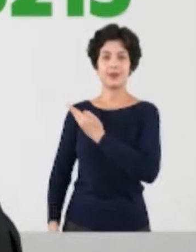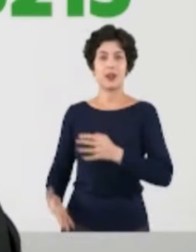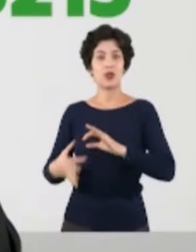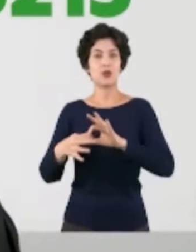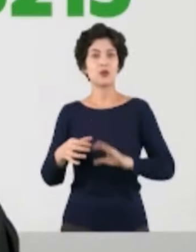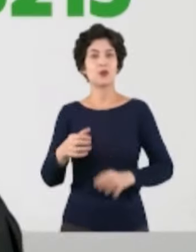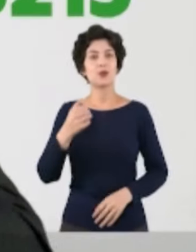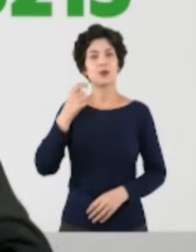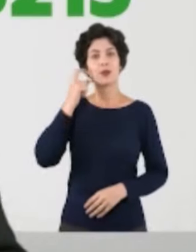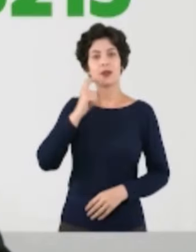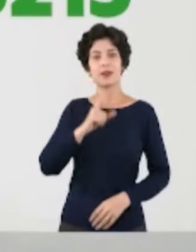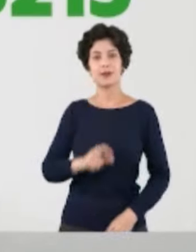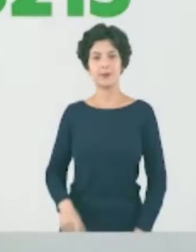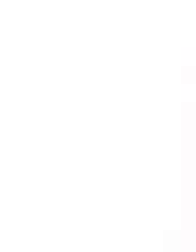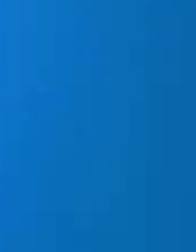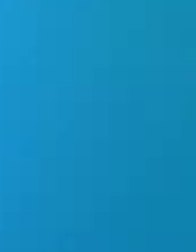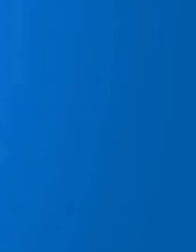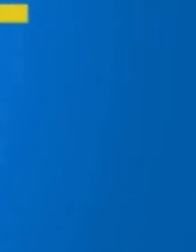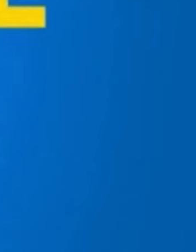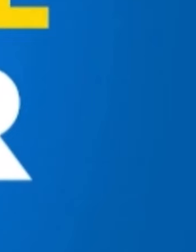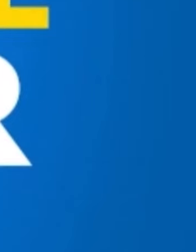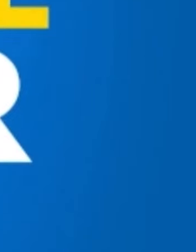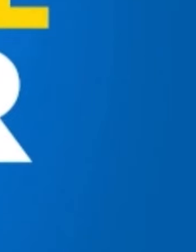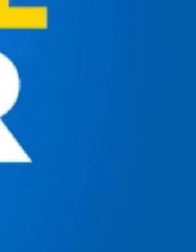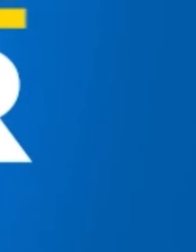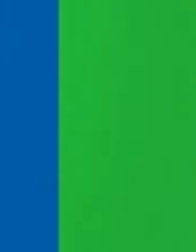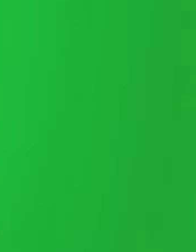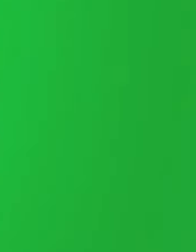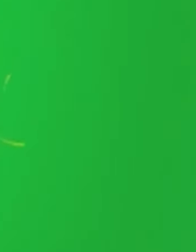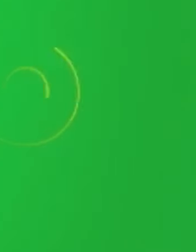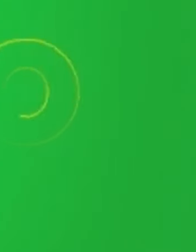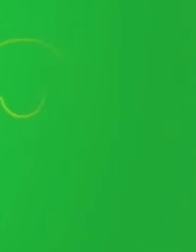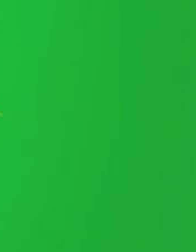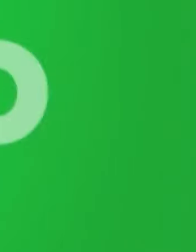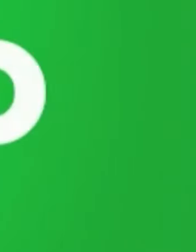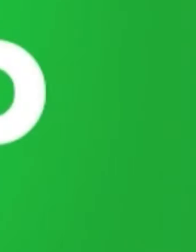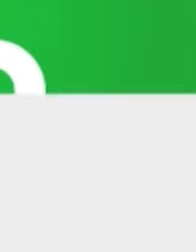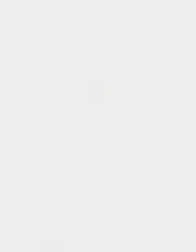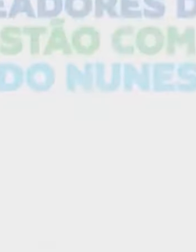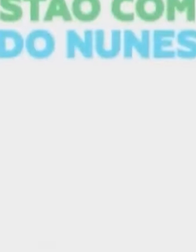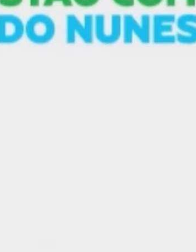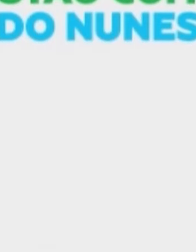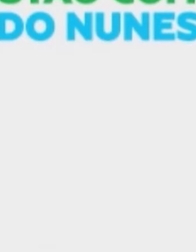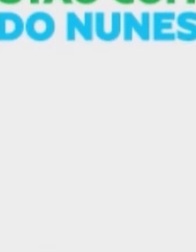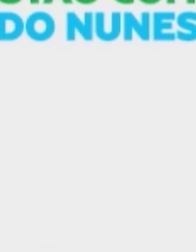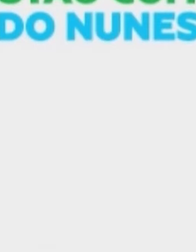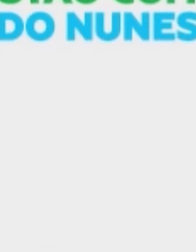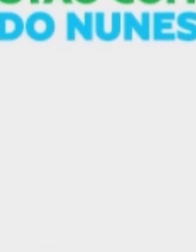15215, junto com Ricardo Nunes. Isso não pode parar, isso é caminho seguro.